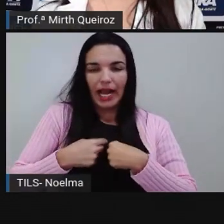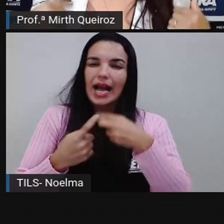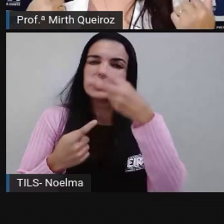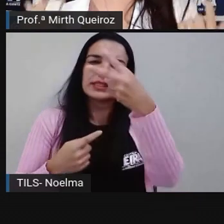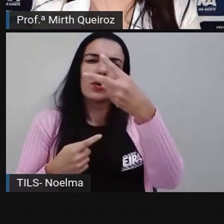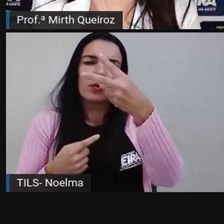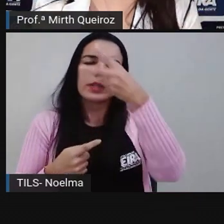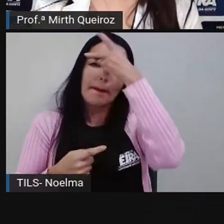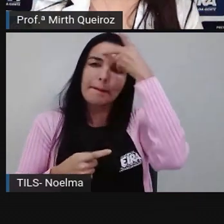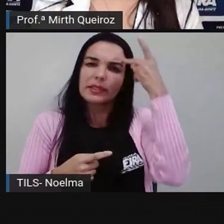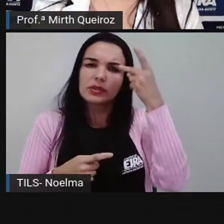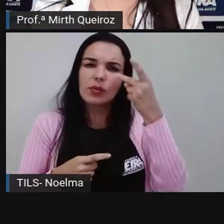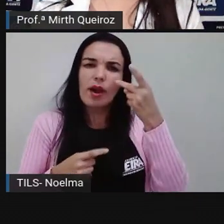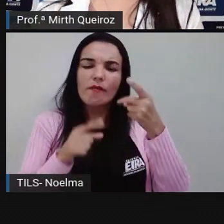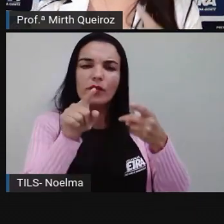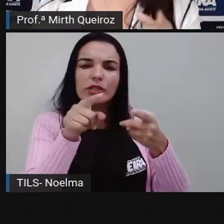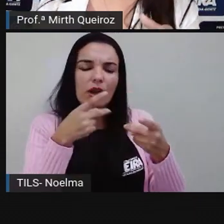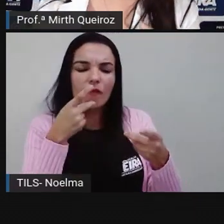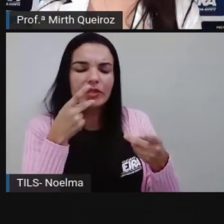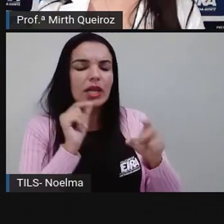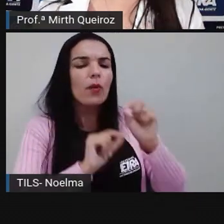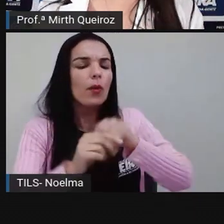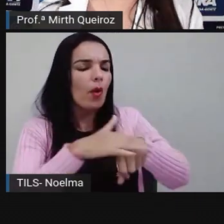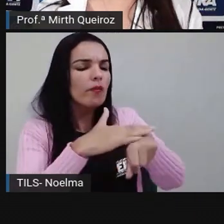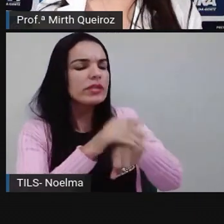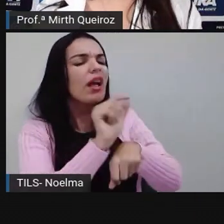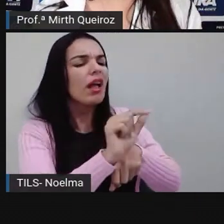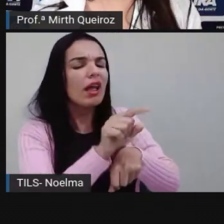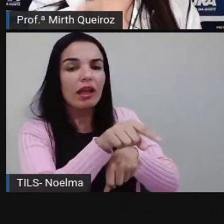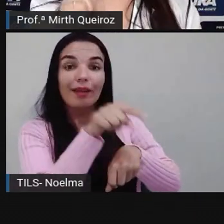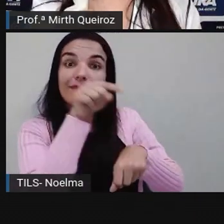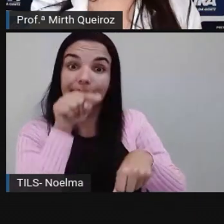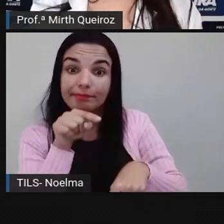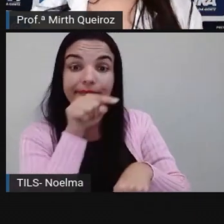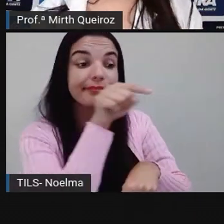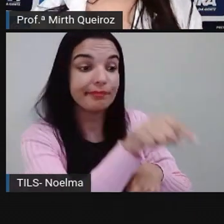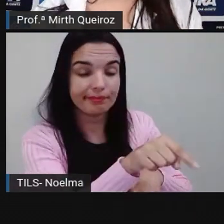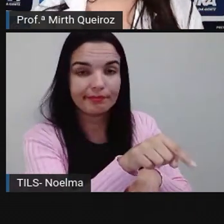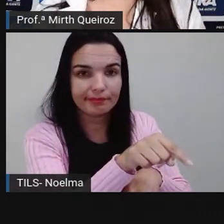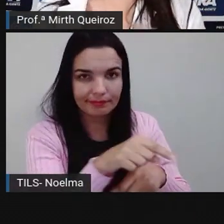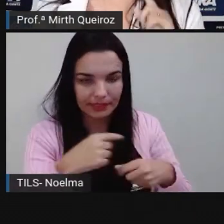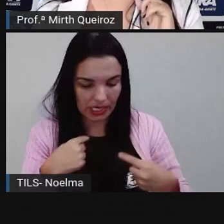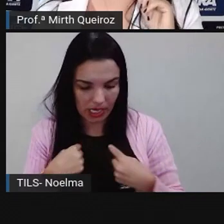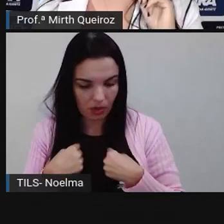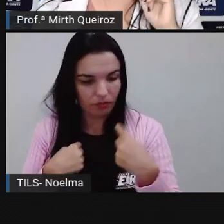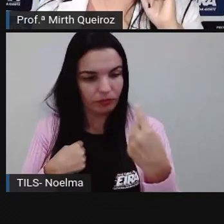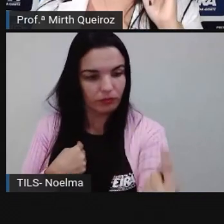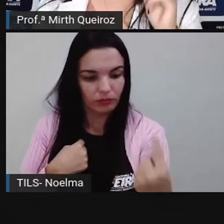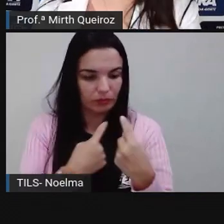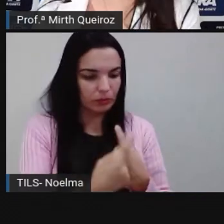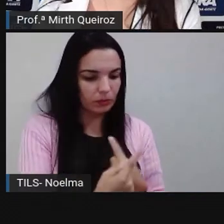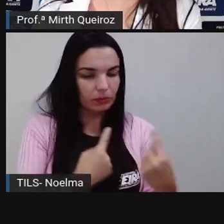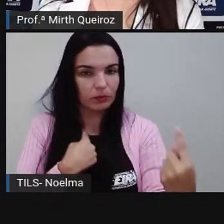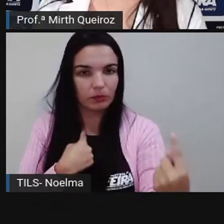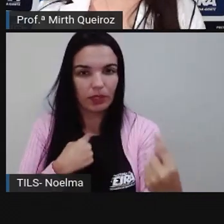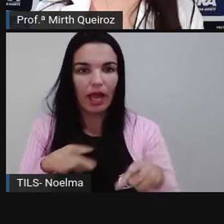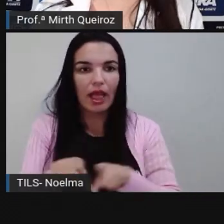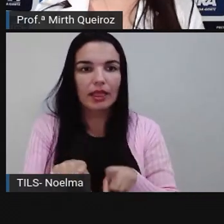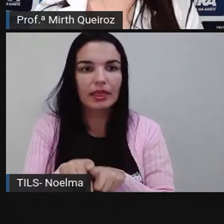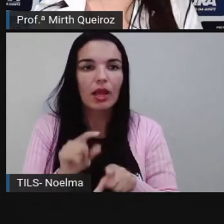é com quem se fala. Tu vai ao circo, você vai ao circo,